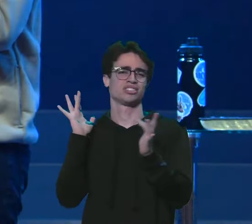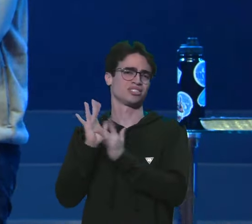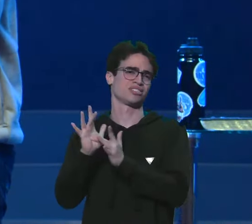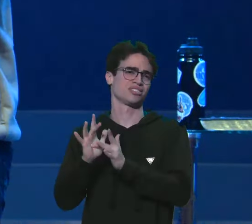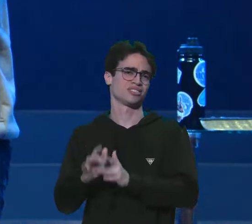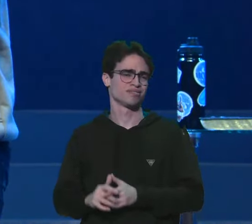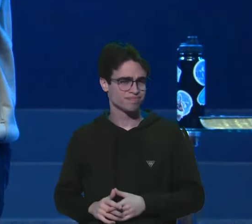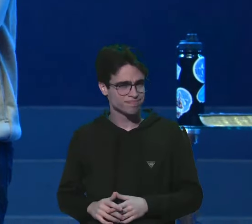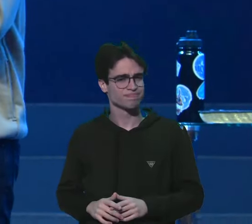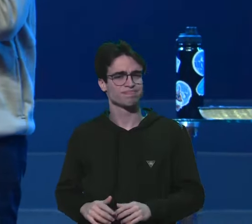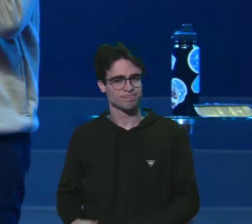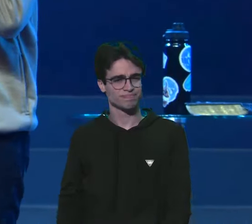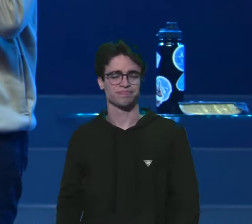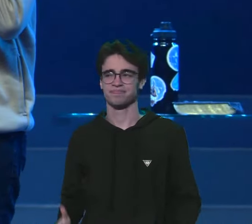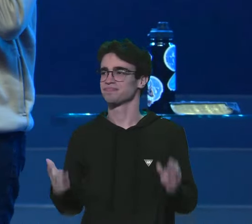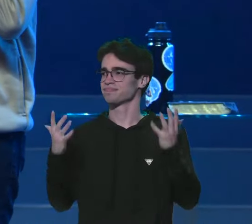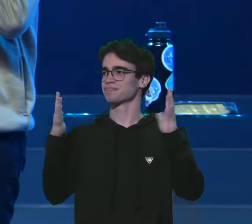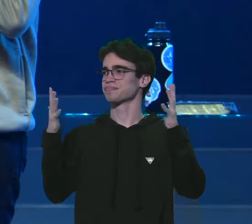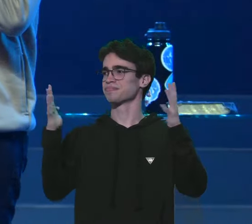fazer.